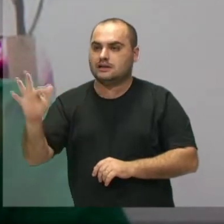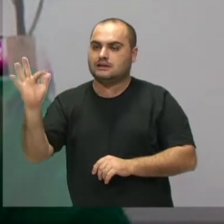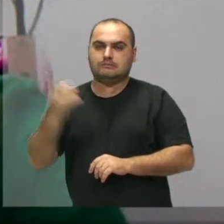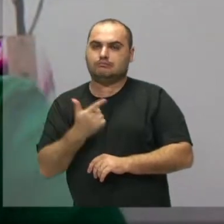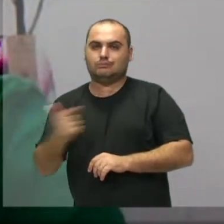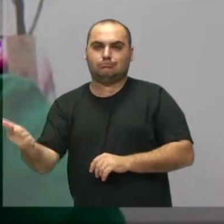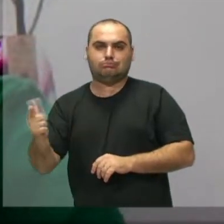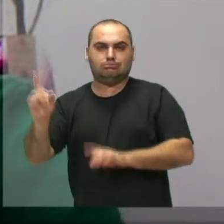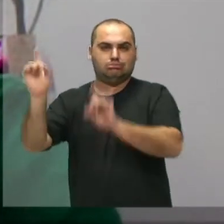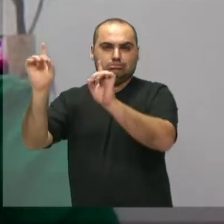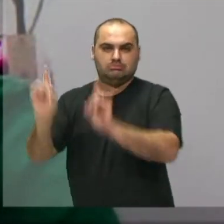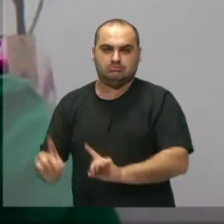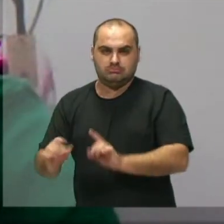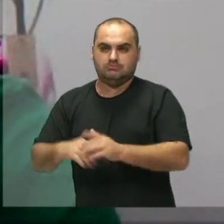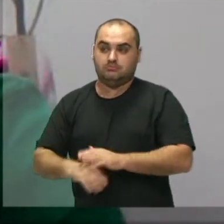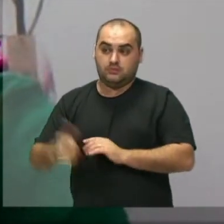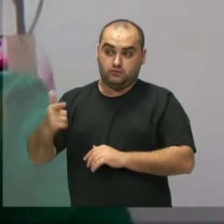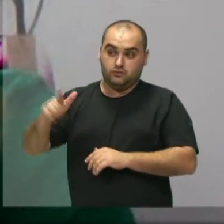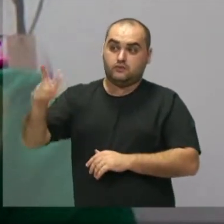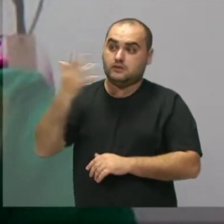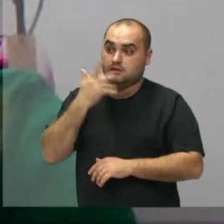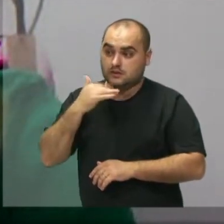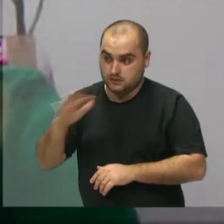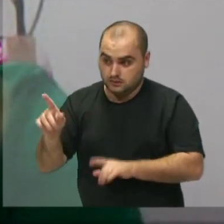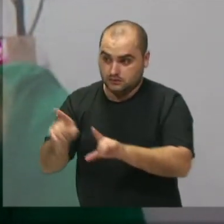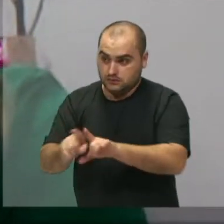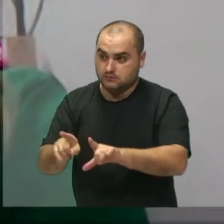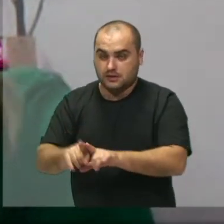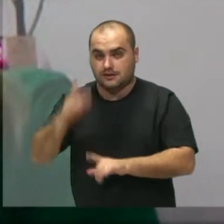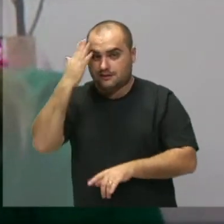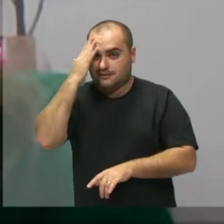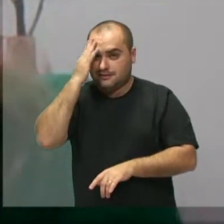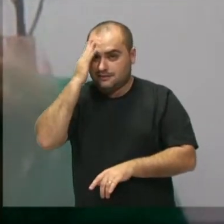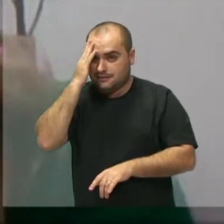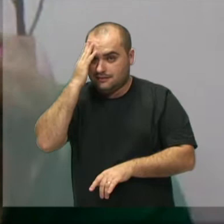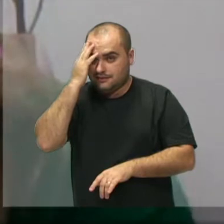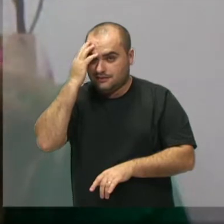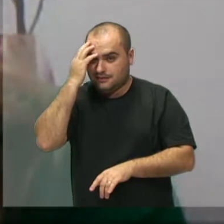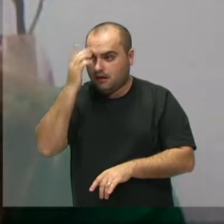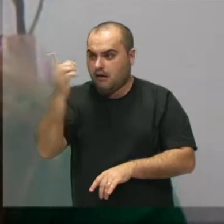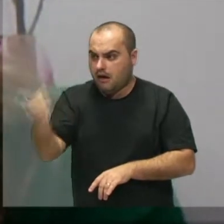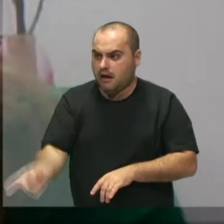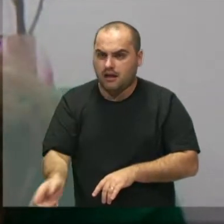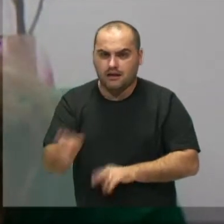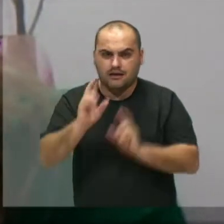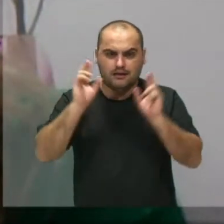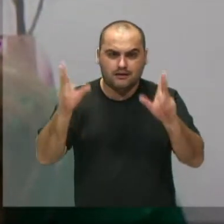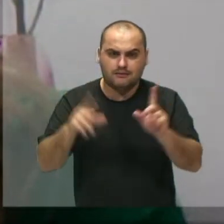e para que essas outras crianças também entendam que aquela criança ela não é diferente,